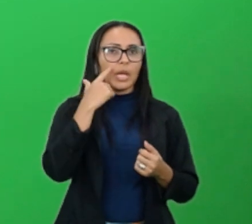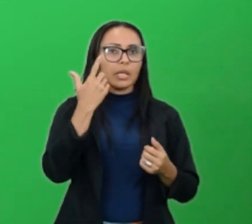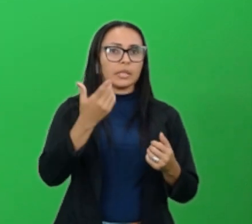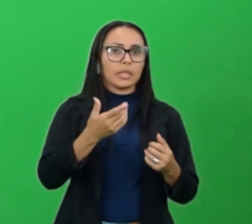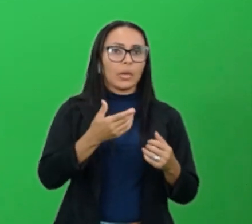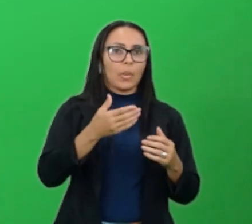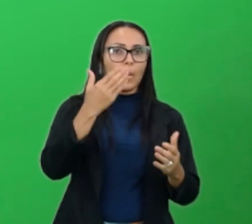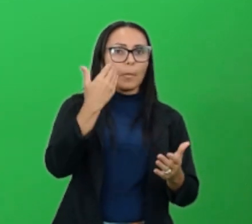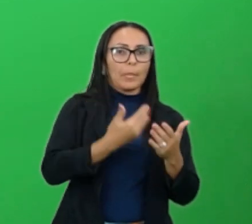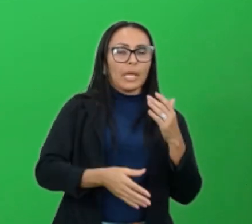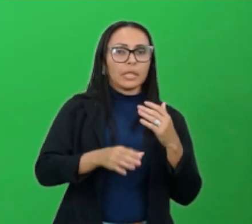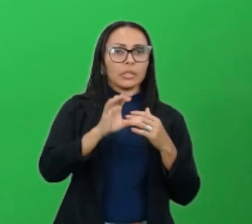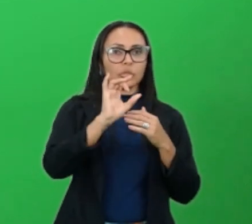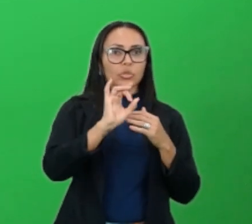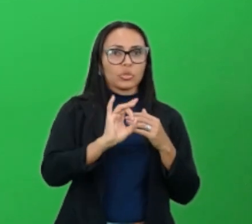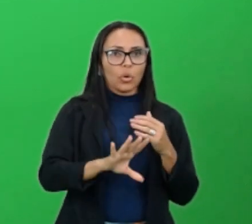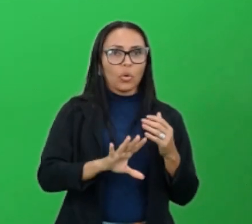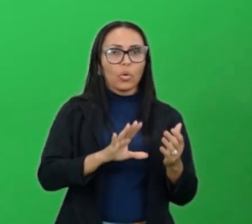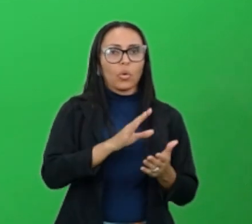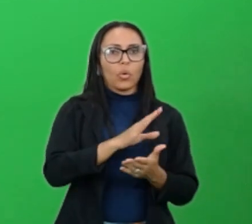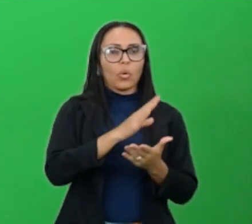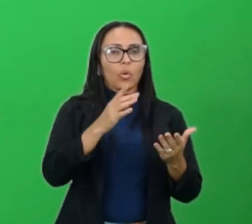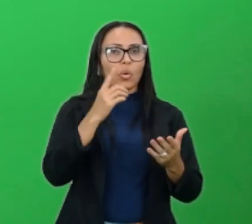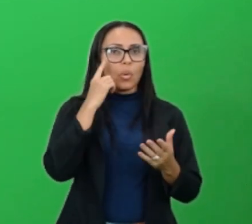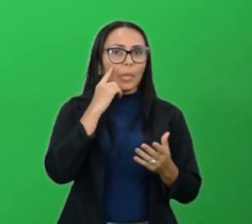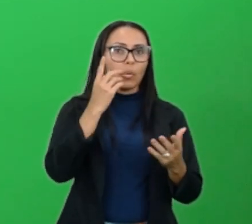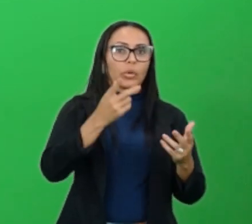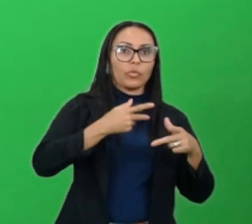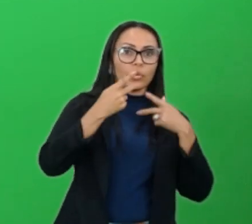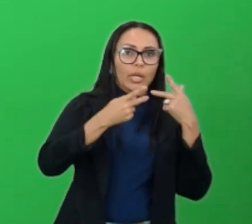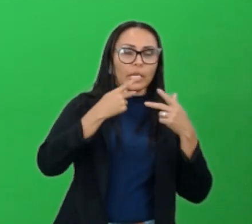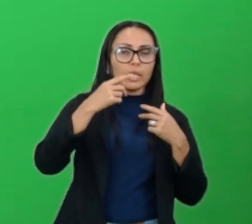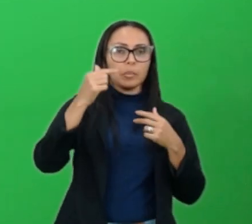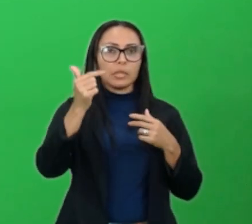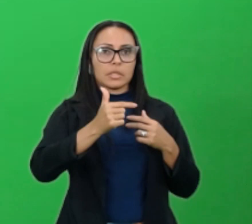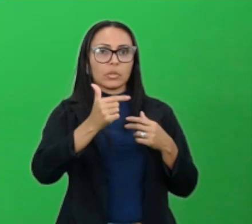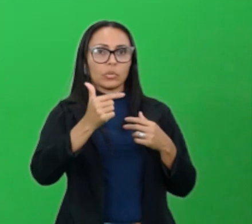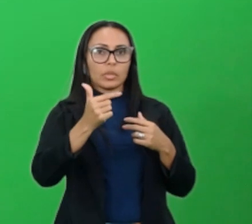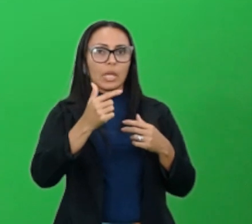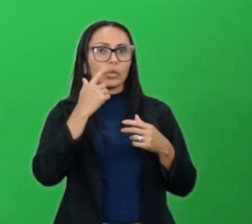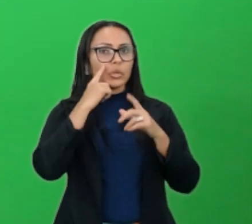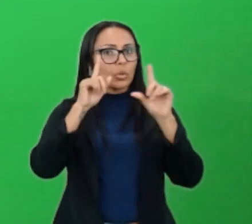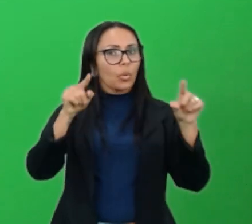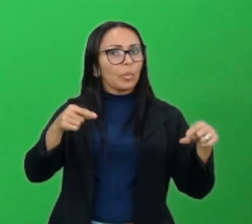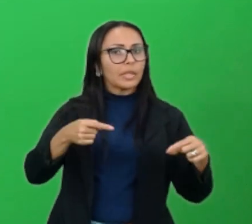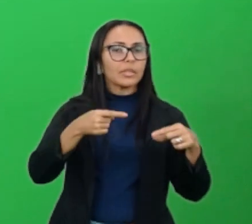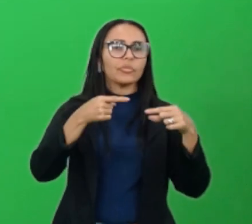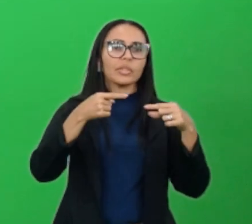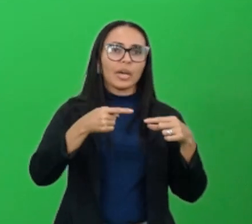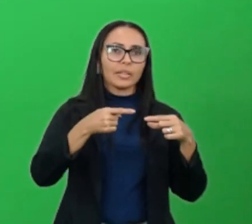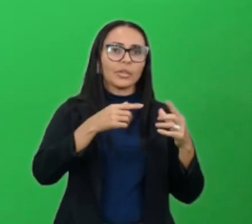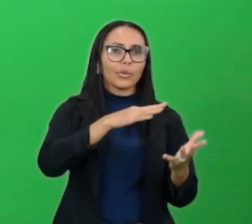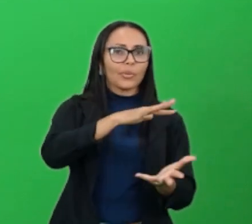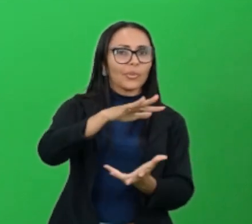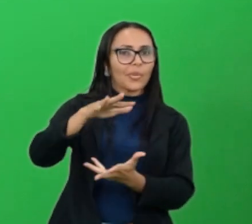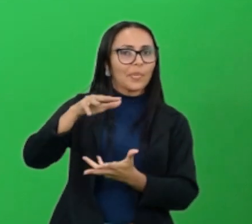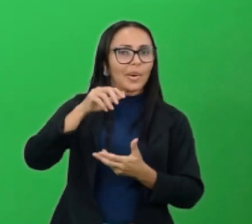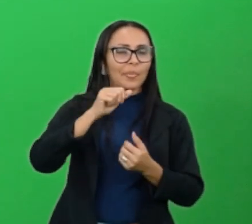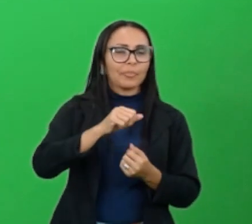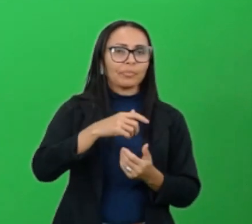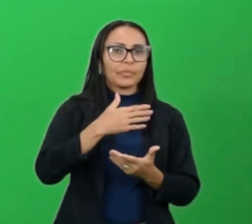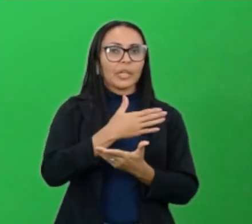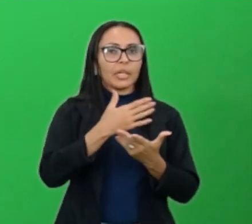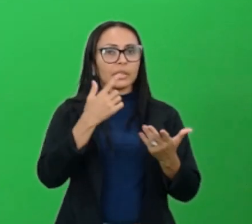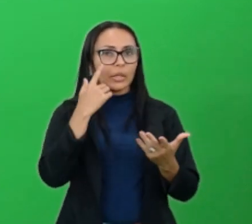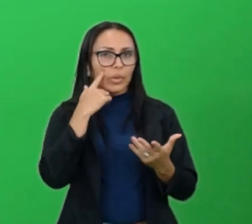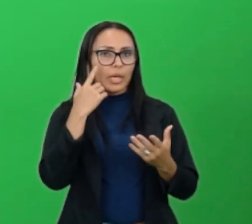mencionei aqui acima e mantendo-se em 2º lugar quando se trata de competitividade global. Então, atualmente, esse é o